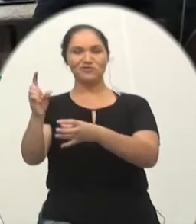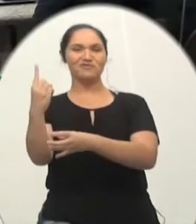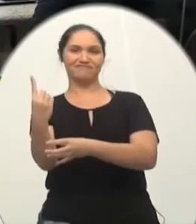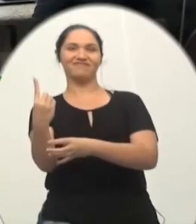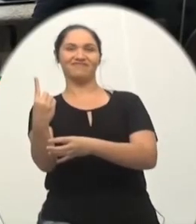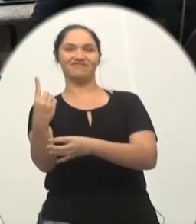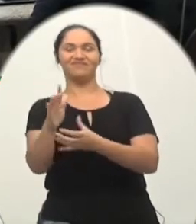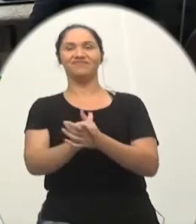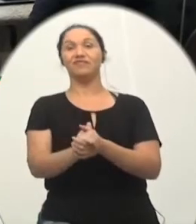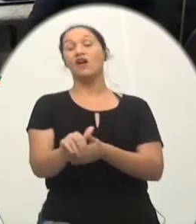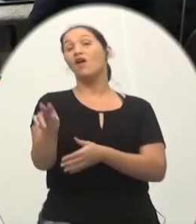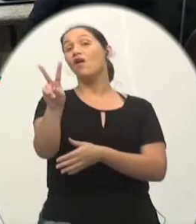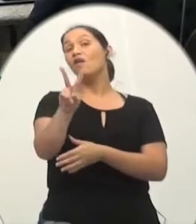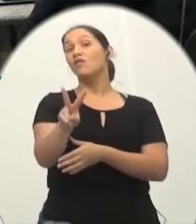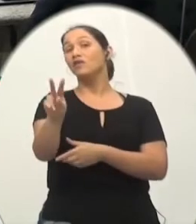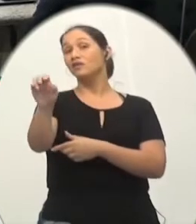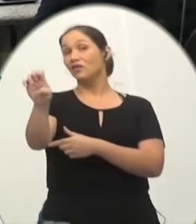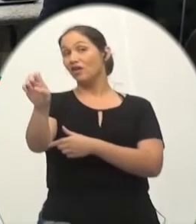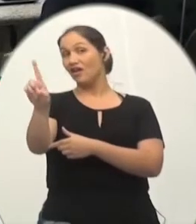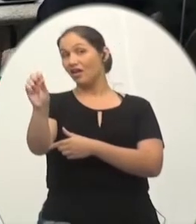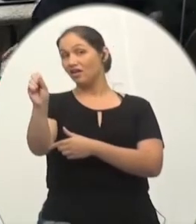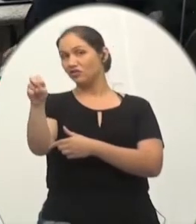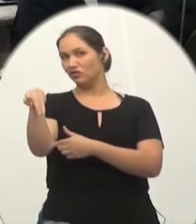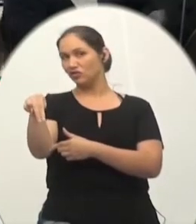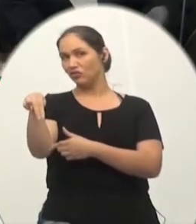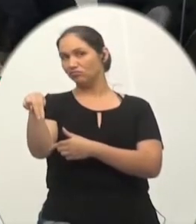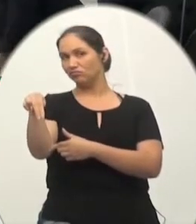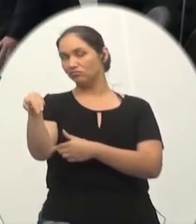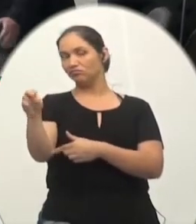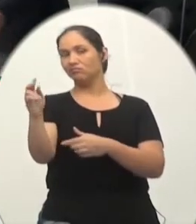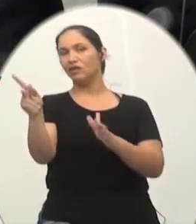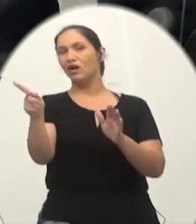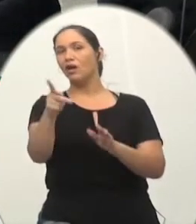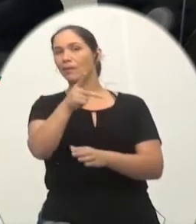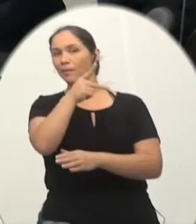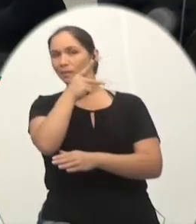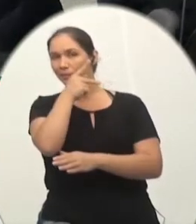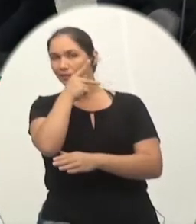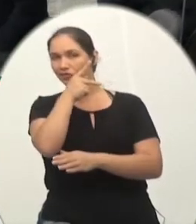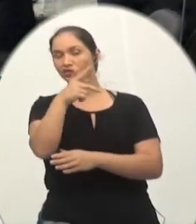Como vota o vereador Edson Luiz Nascimento Paiol, do PP?